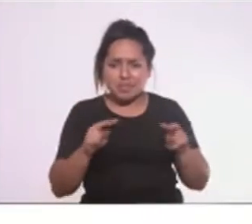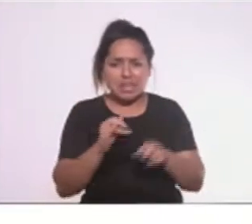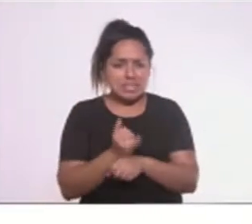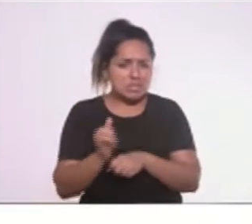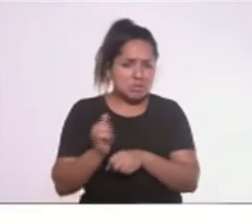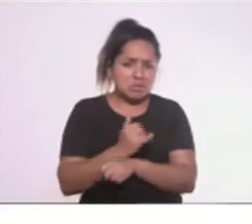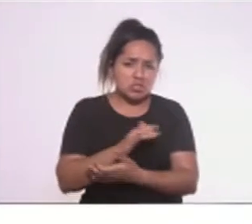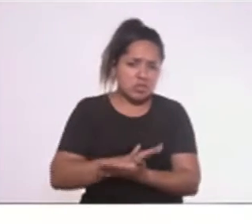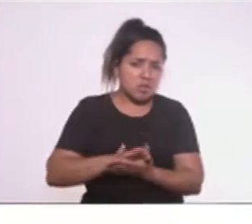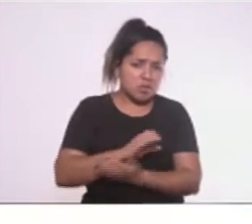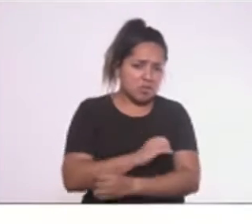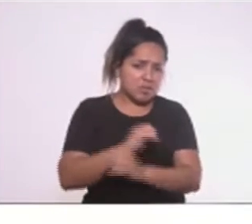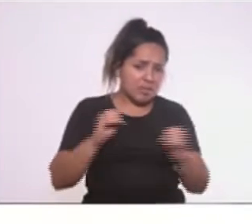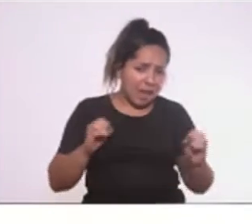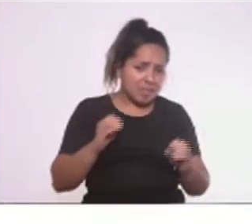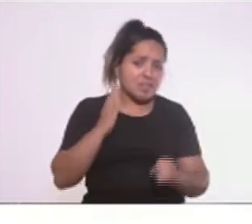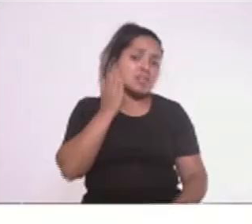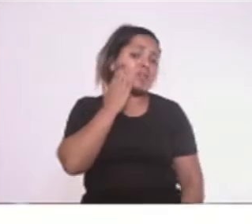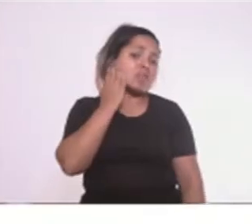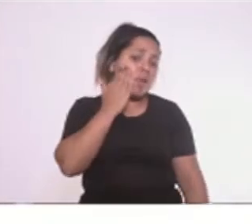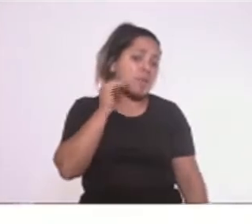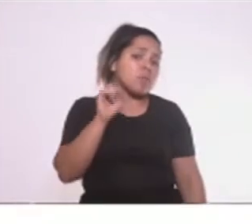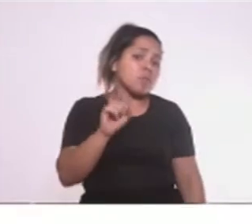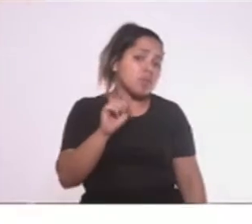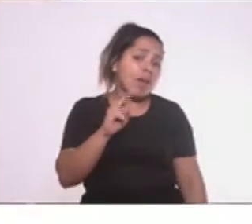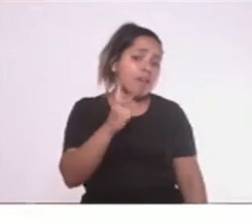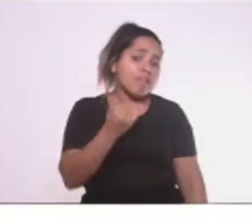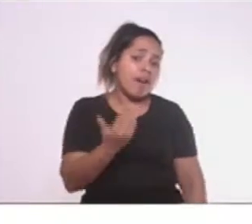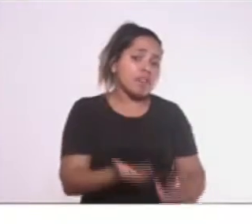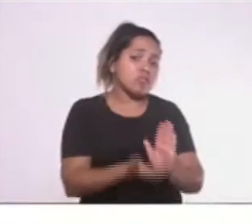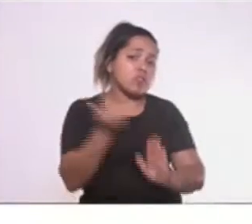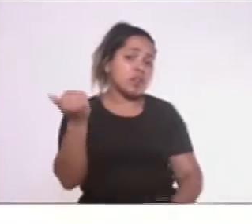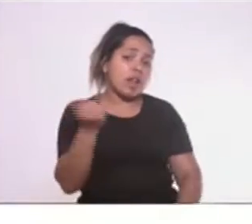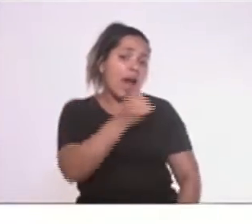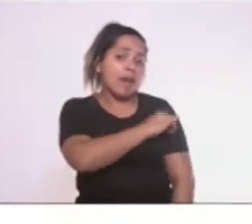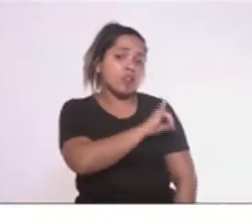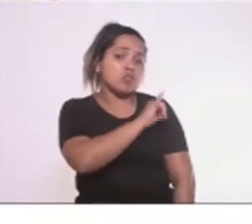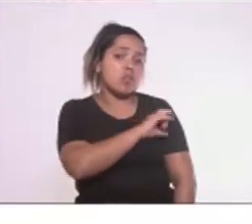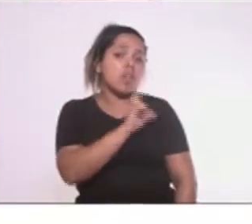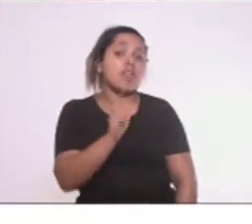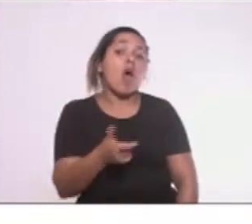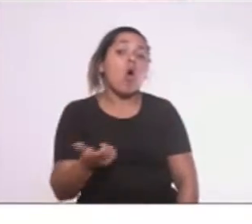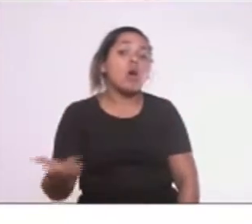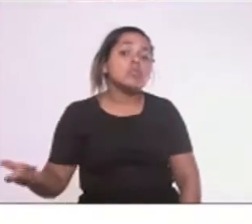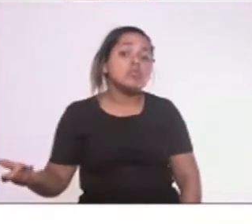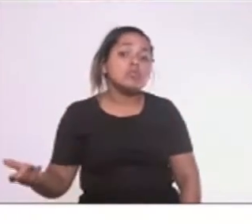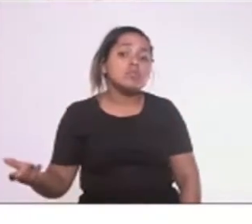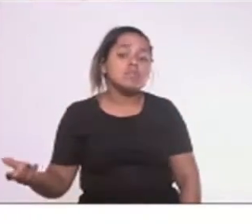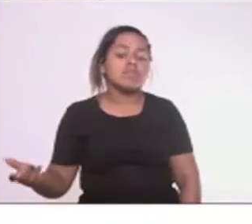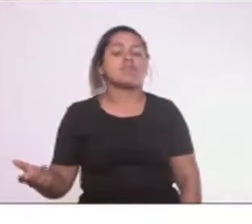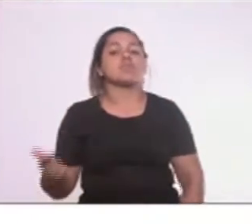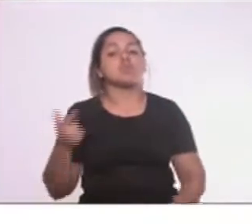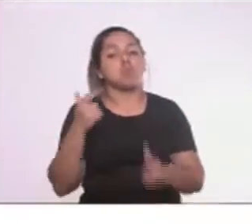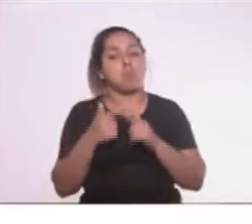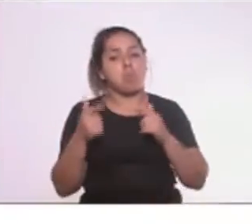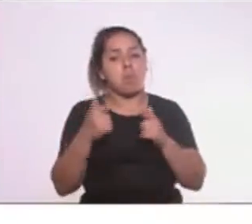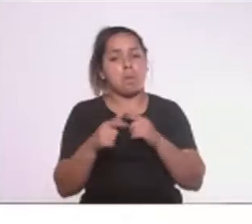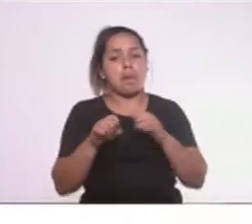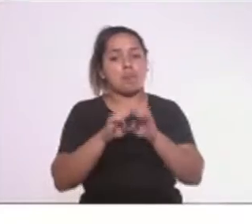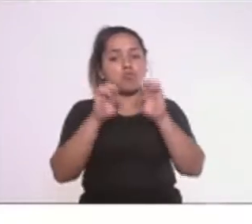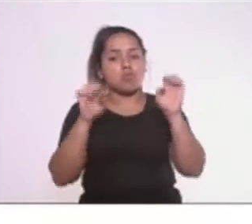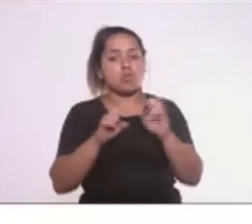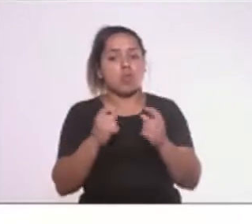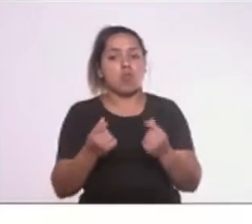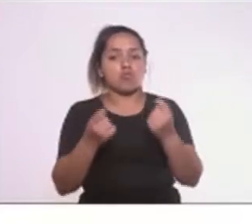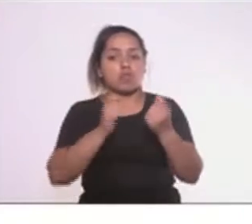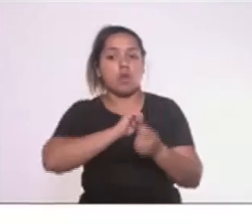dispositivos, e nós sabemos, tirará o Rio de Janeiro digamos, da crise fiscal estruturante, que a